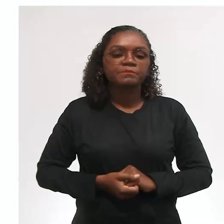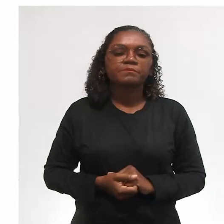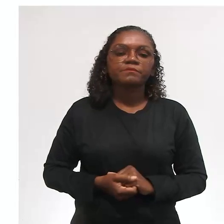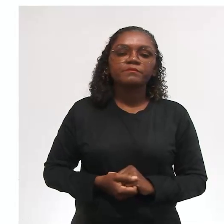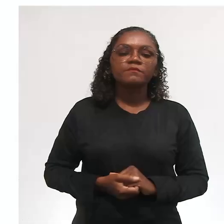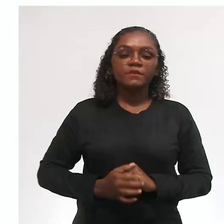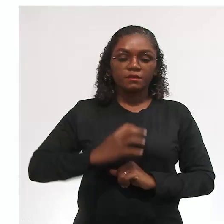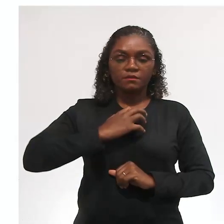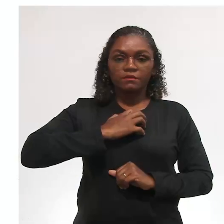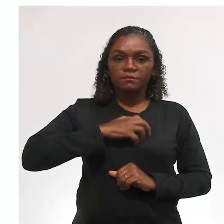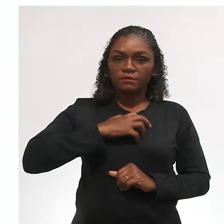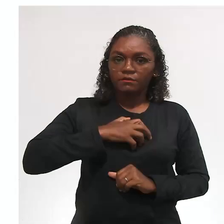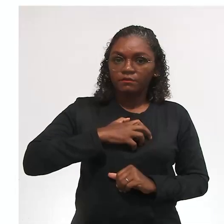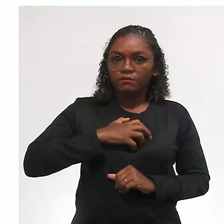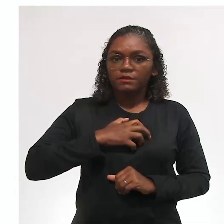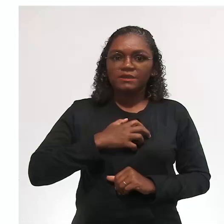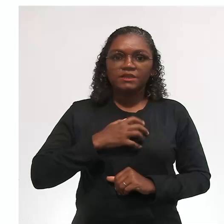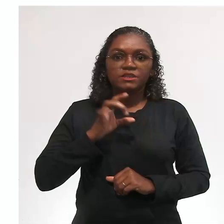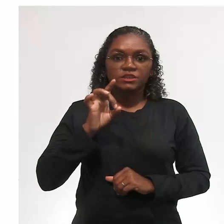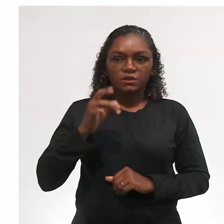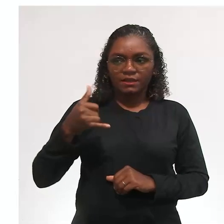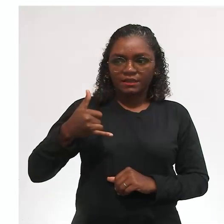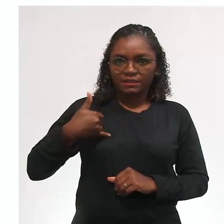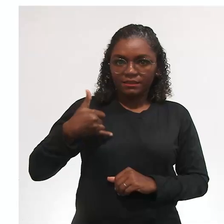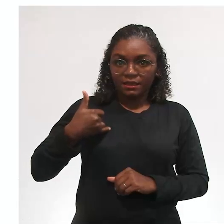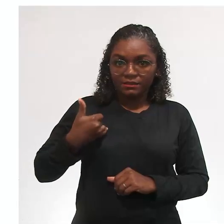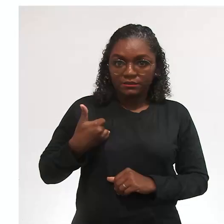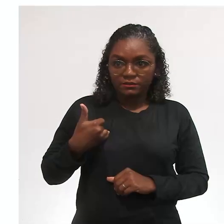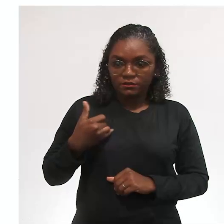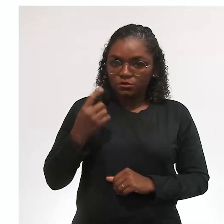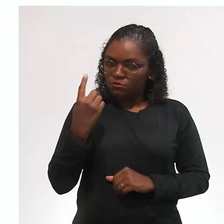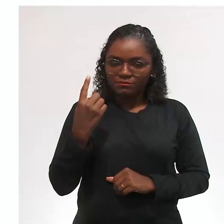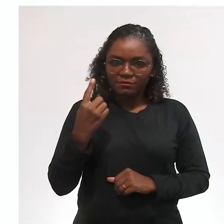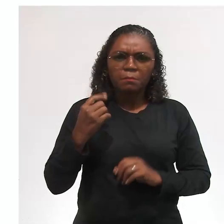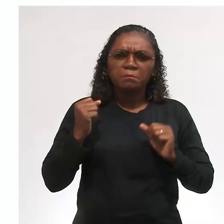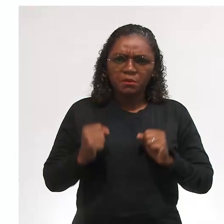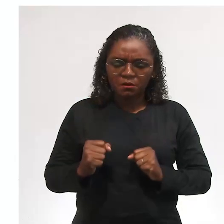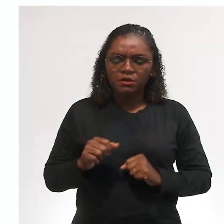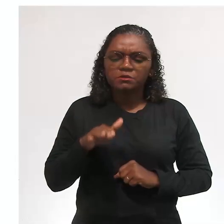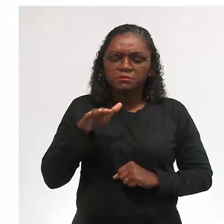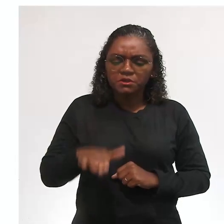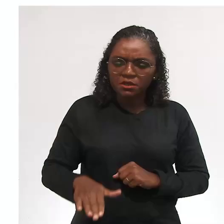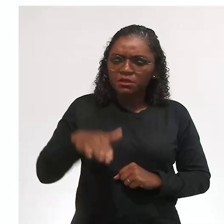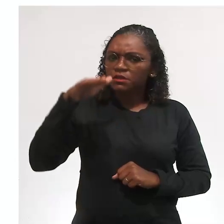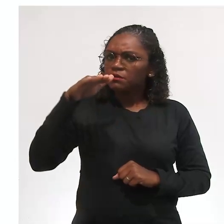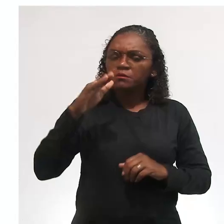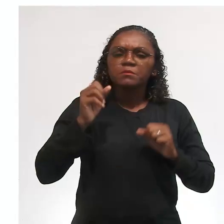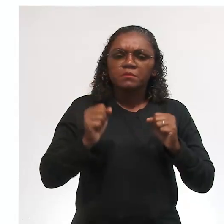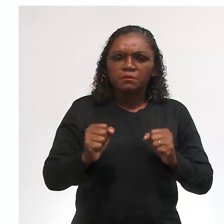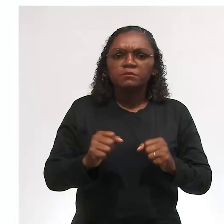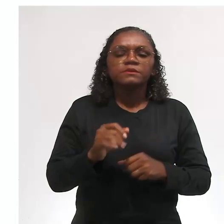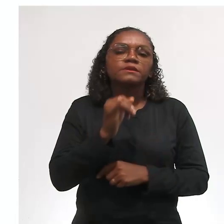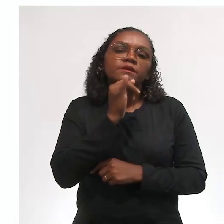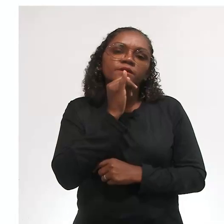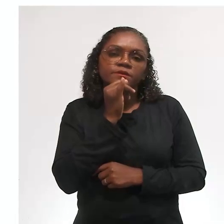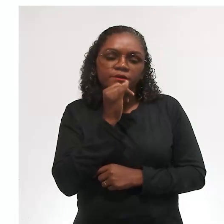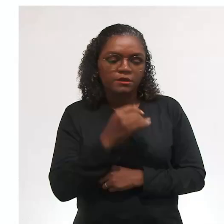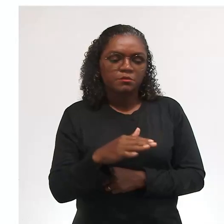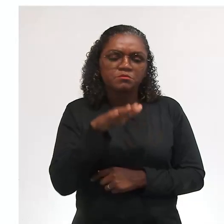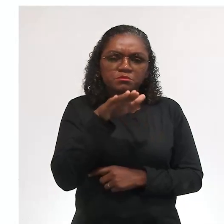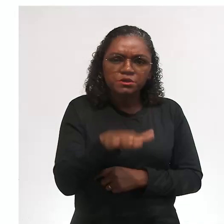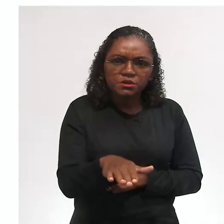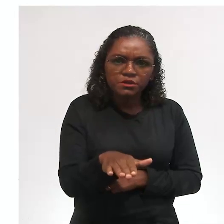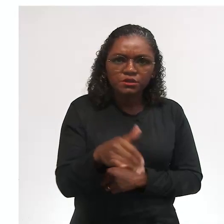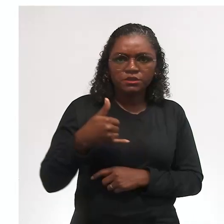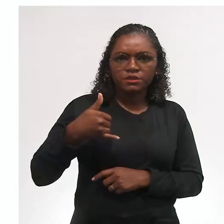adaptado conforme a idade dos alunos. Para crianças pequenos, reforços imediatos, como os adesivos e elogios